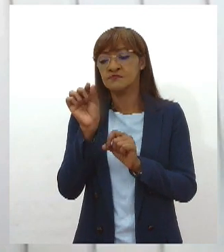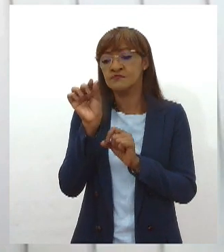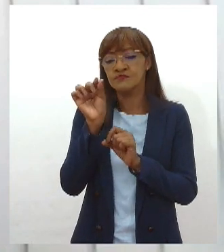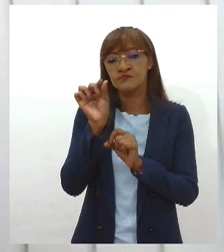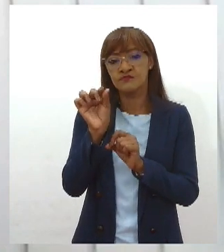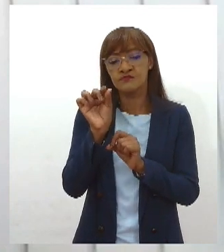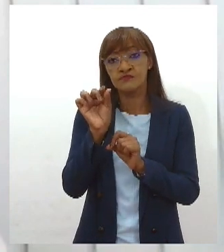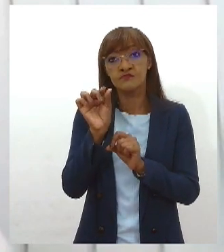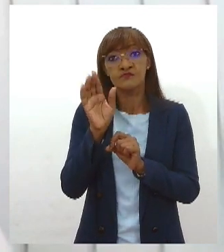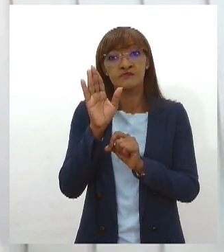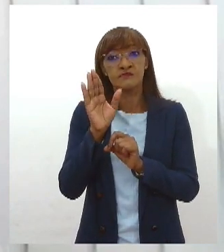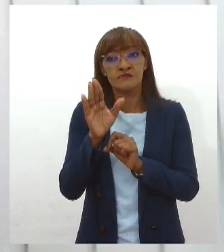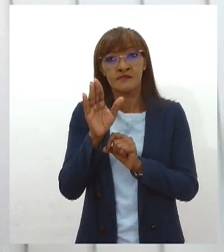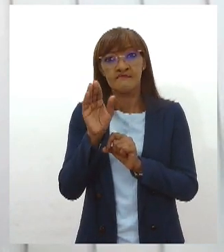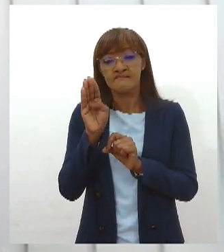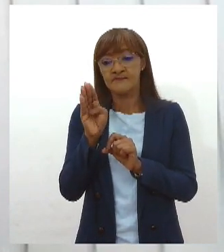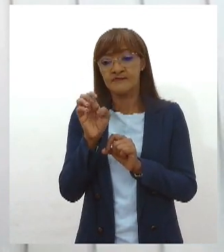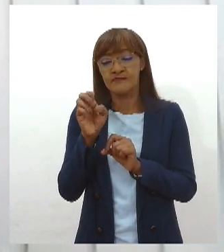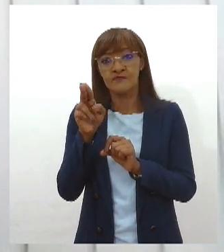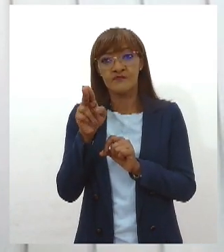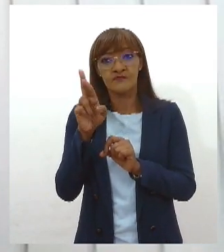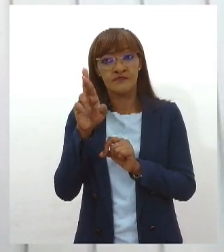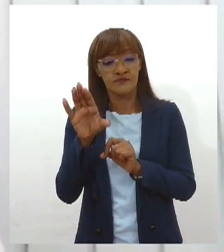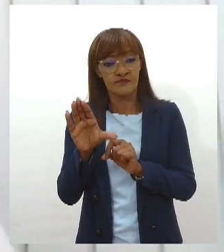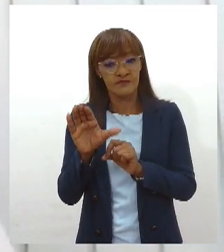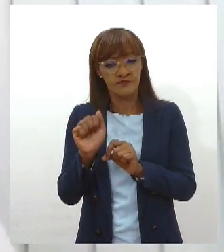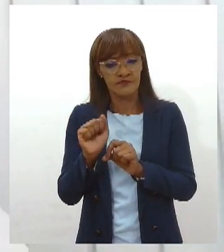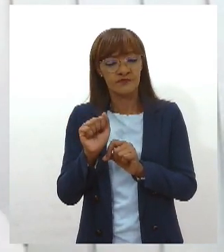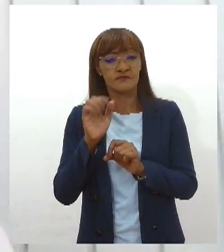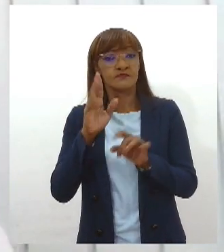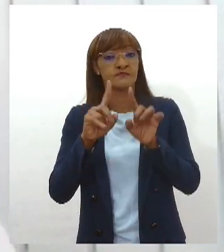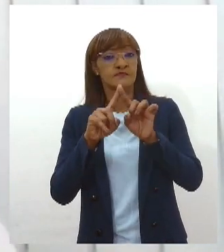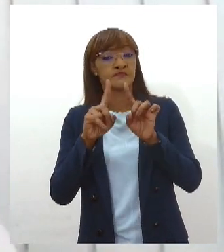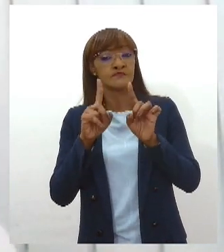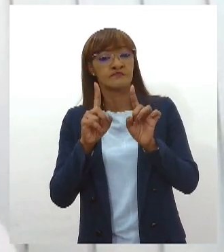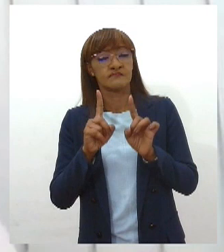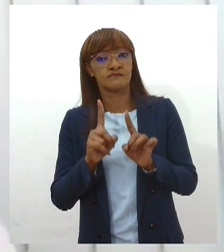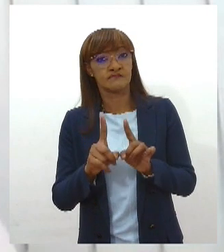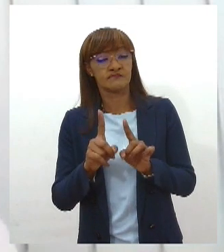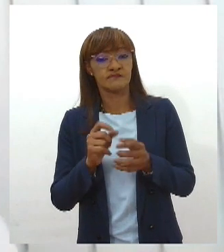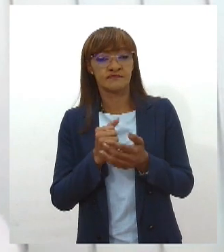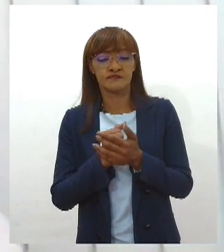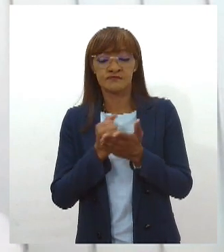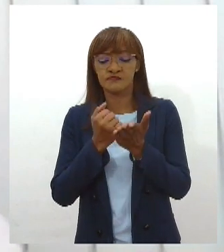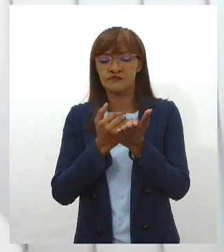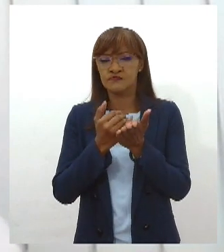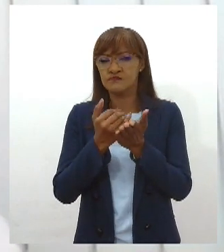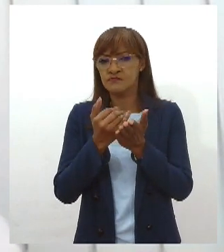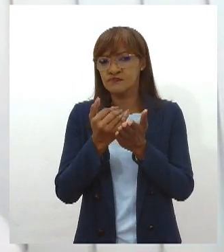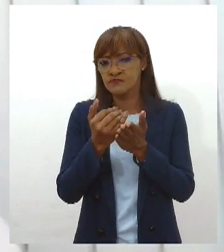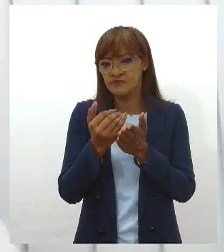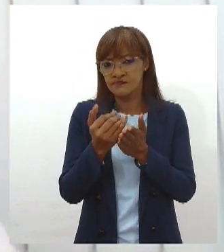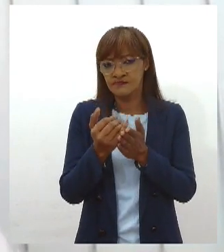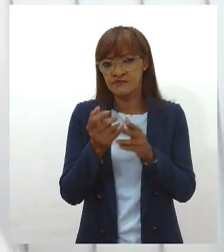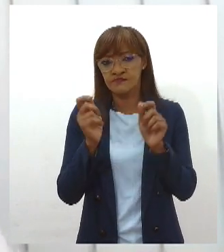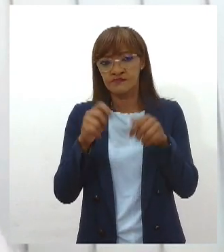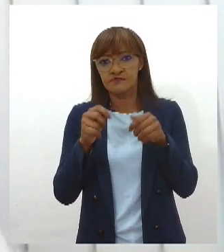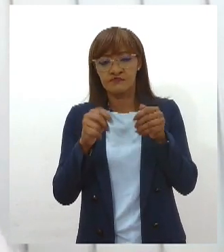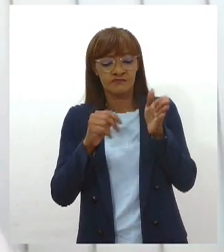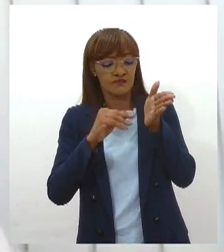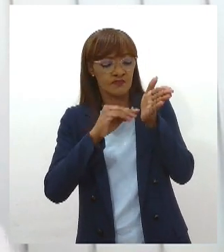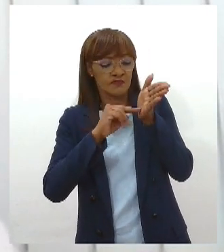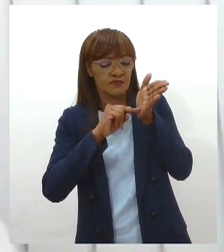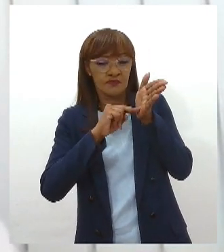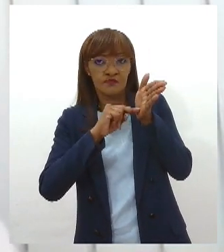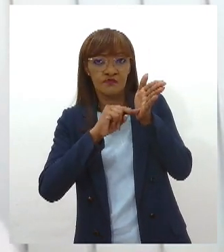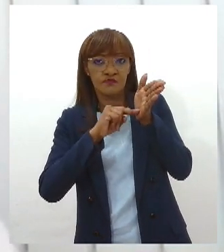esse pólipo, ele é benigno. Então, no começo, existe a possibilidade de só retirar esse